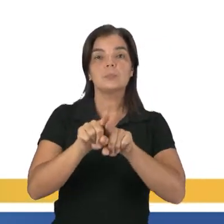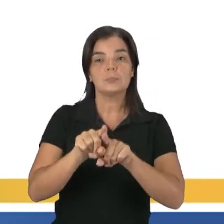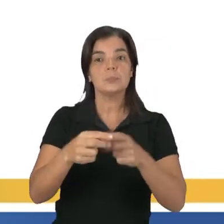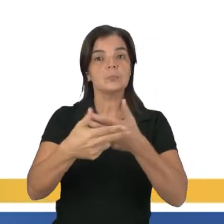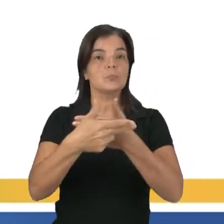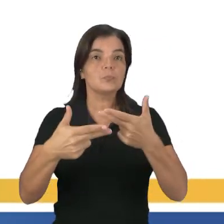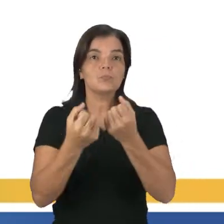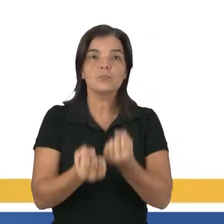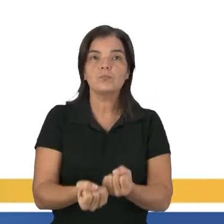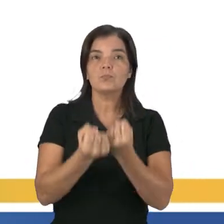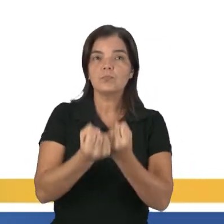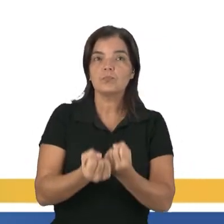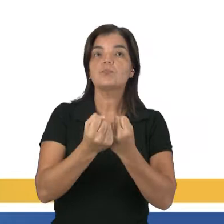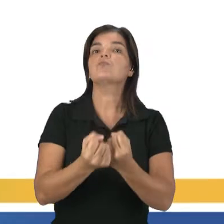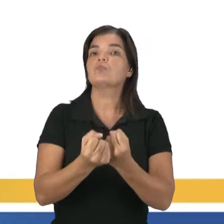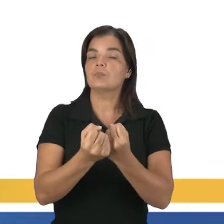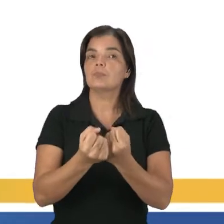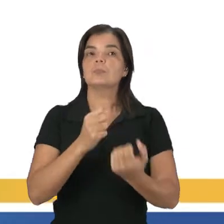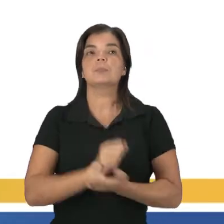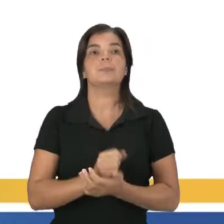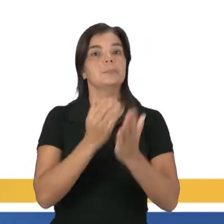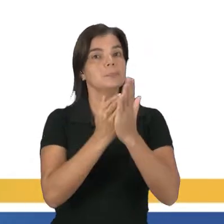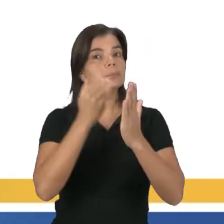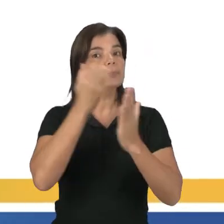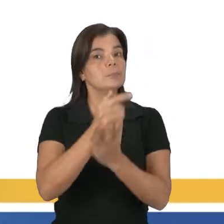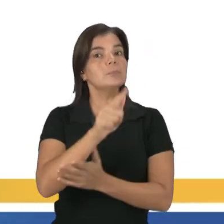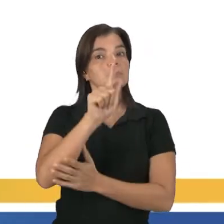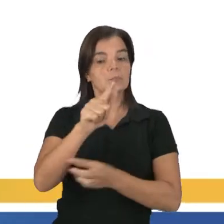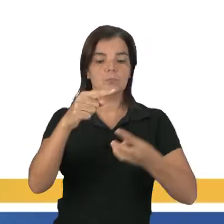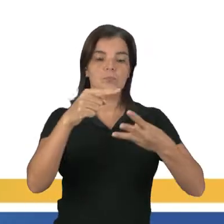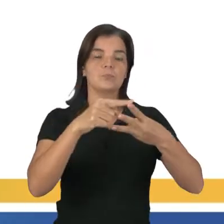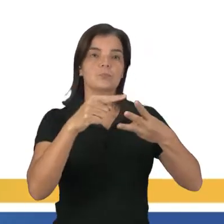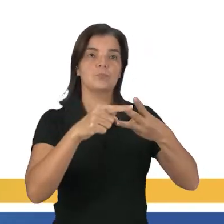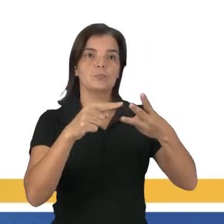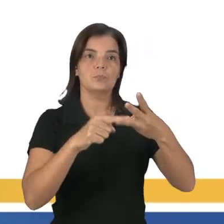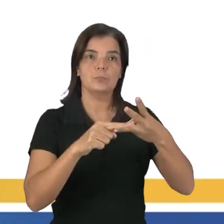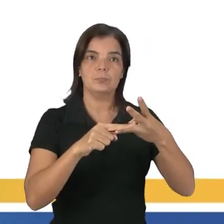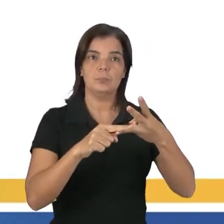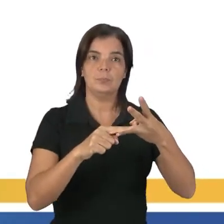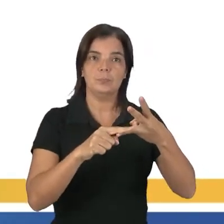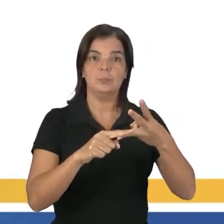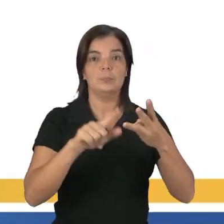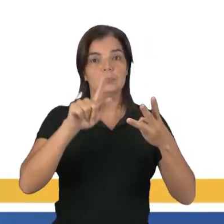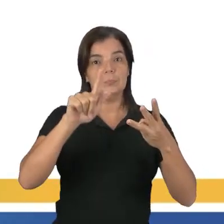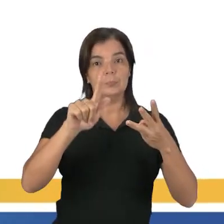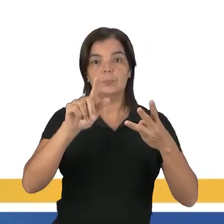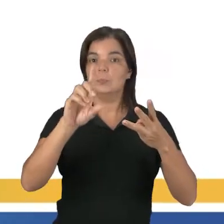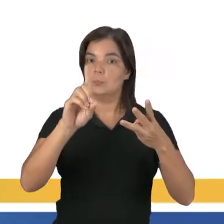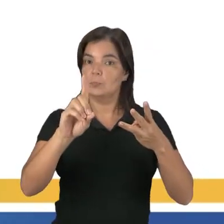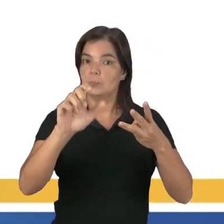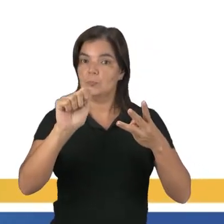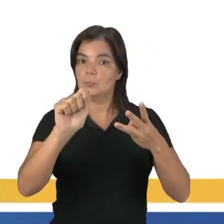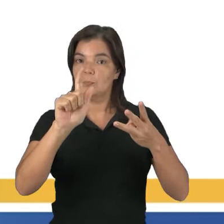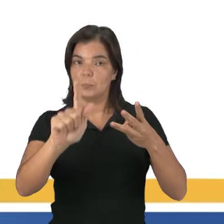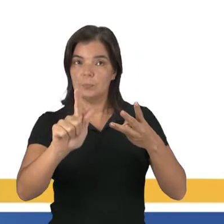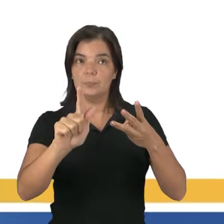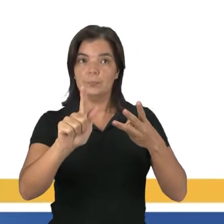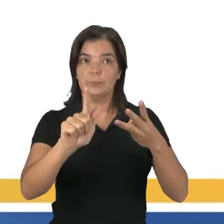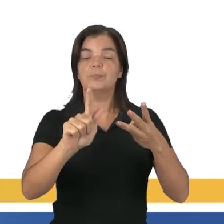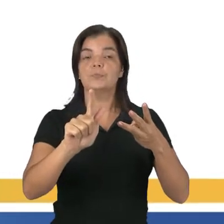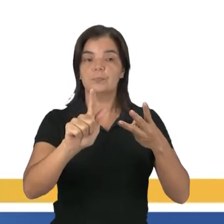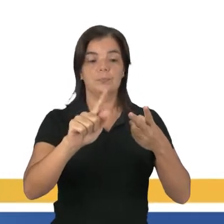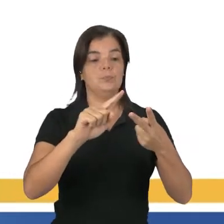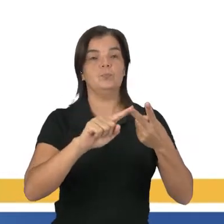representar a massa de objetos com maior que grama, e são 3. O decagrama, com DAG